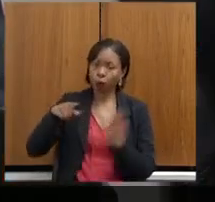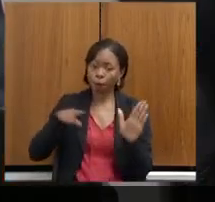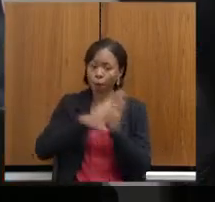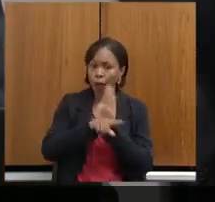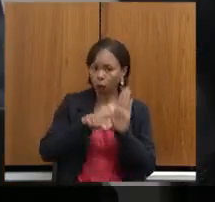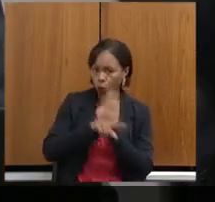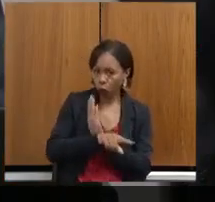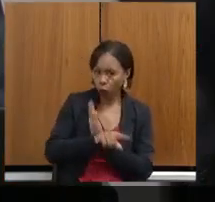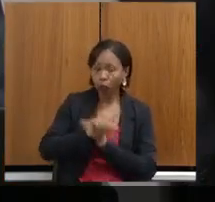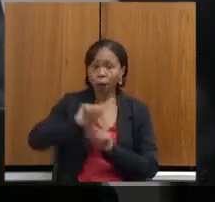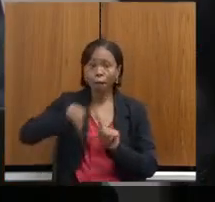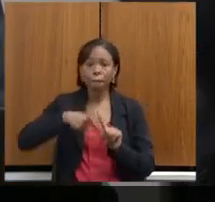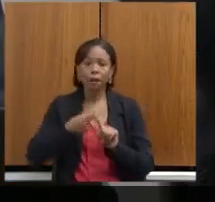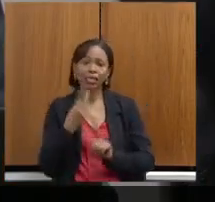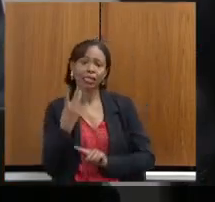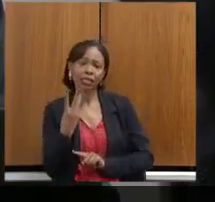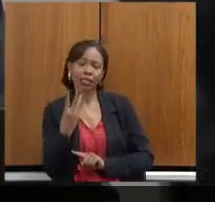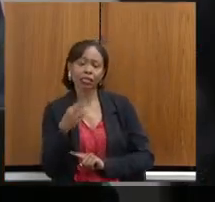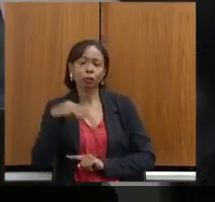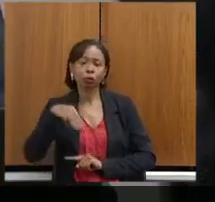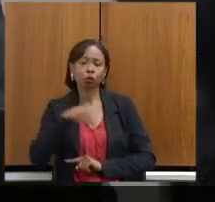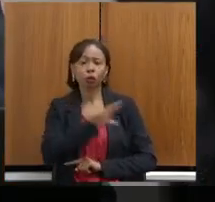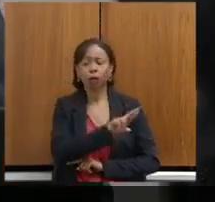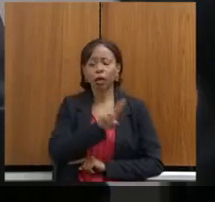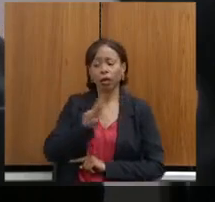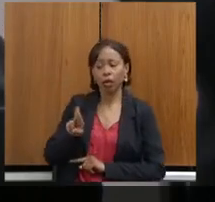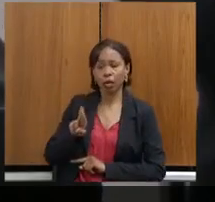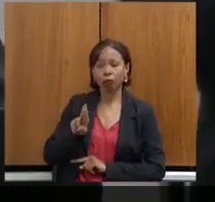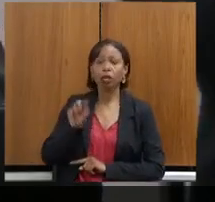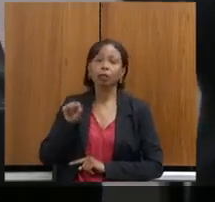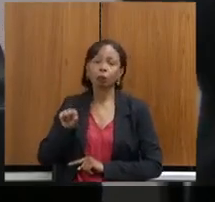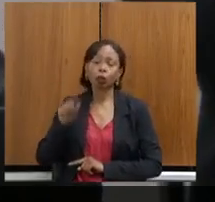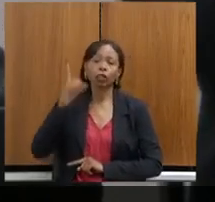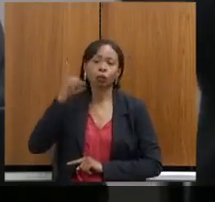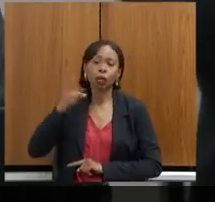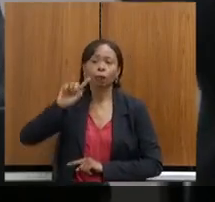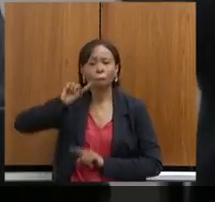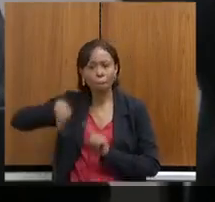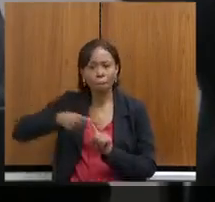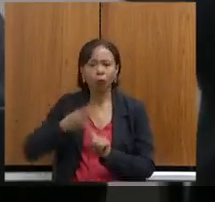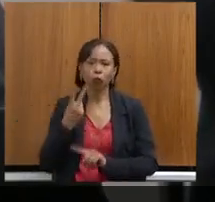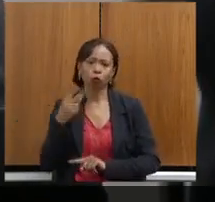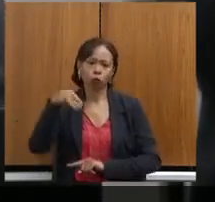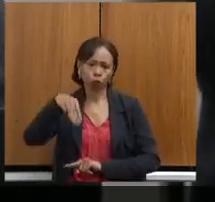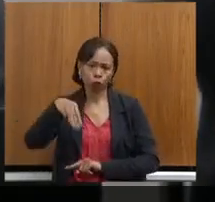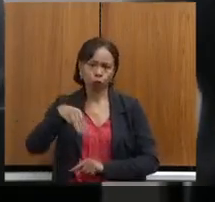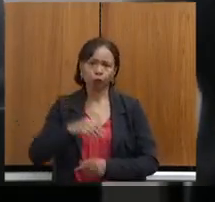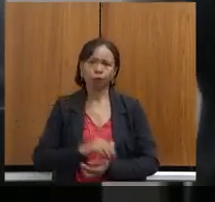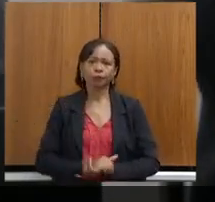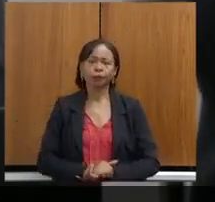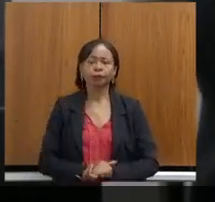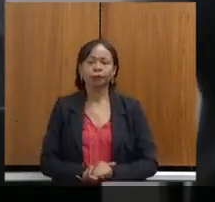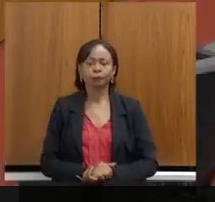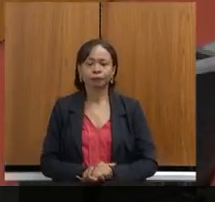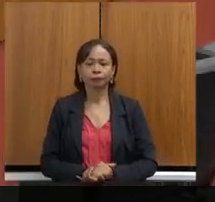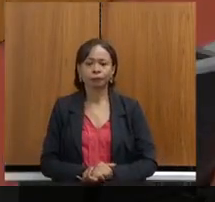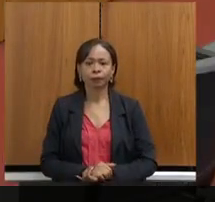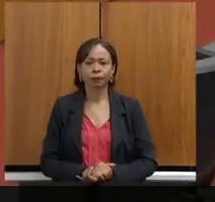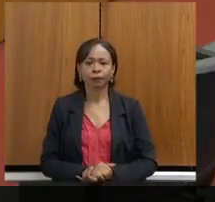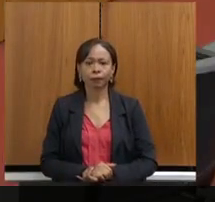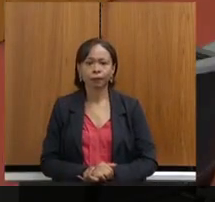pergunta e três minutos para réplica e depois o deputado tem mais dois minutos com a palavra nos deputada e delegada